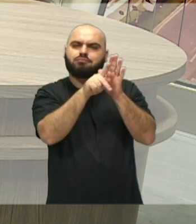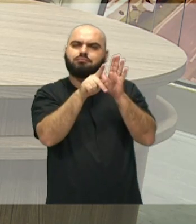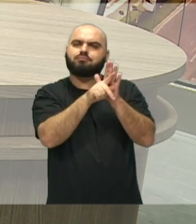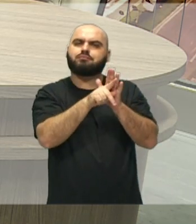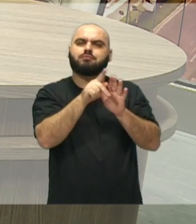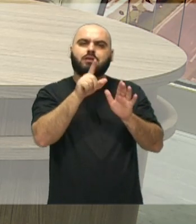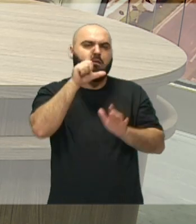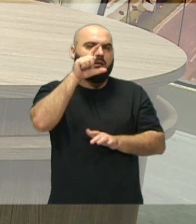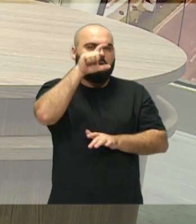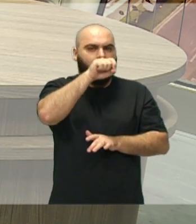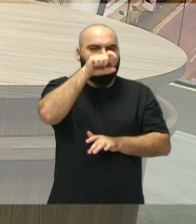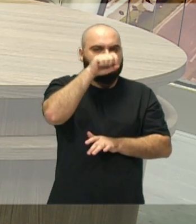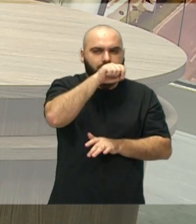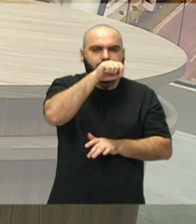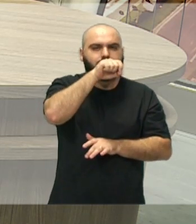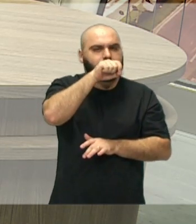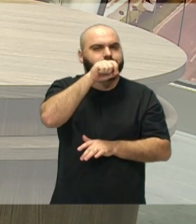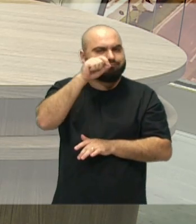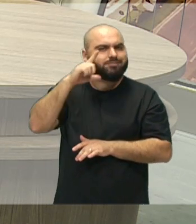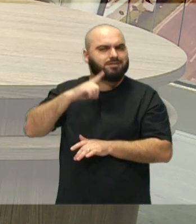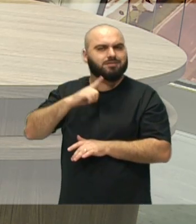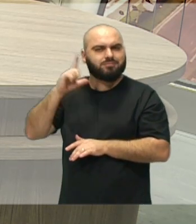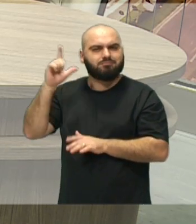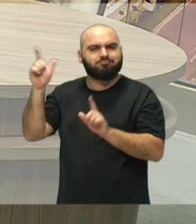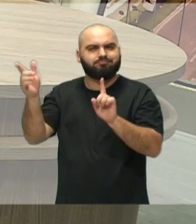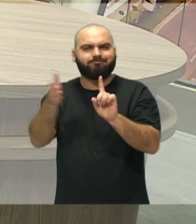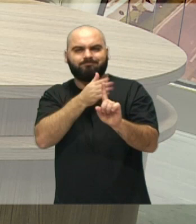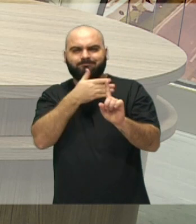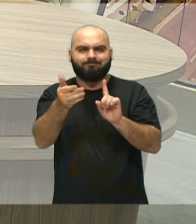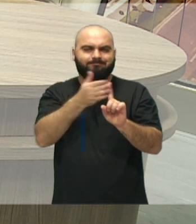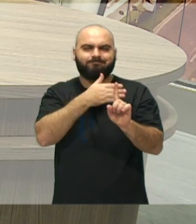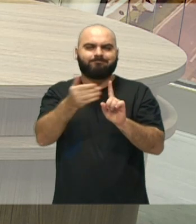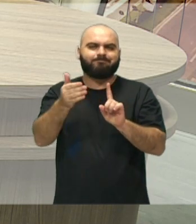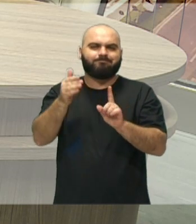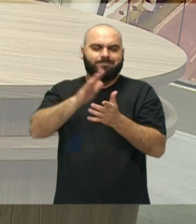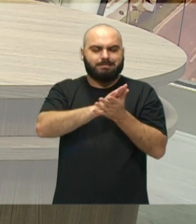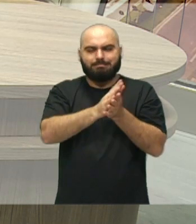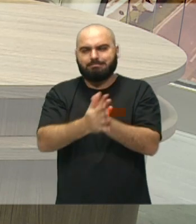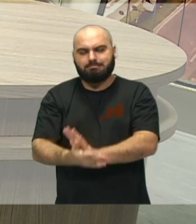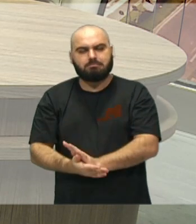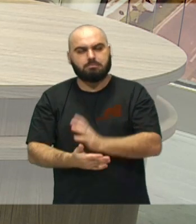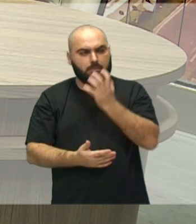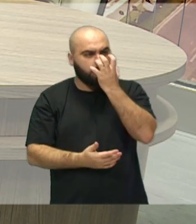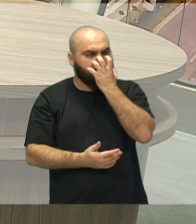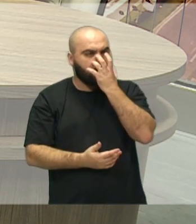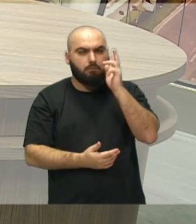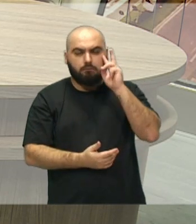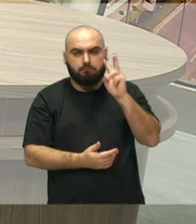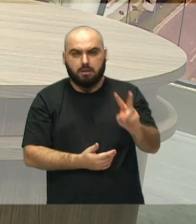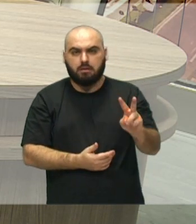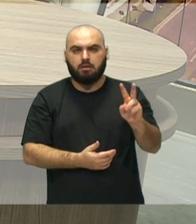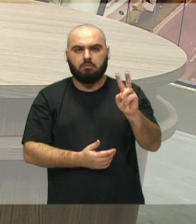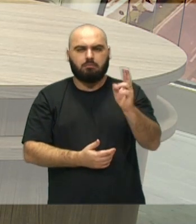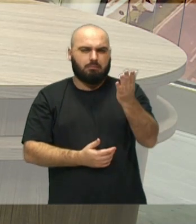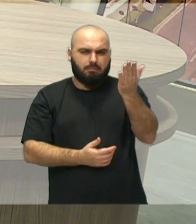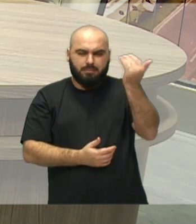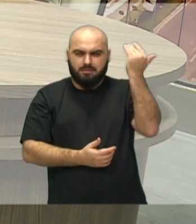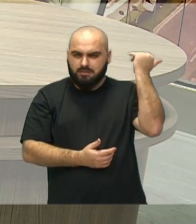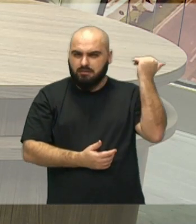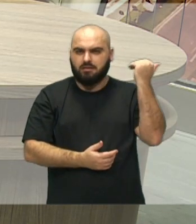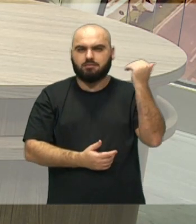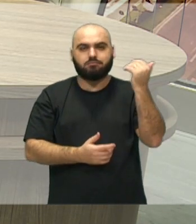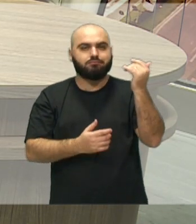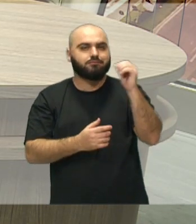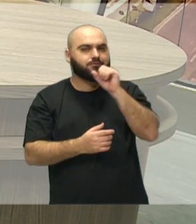silvestres vítimas de maus tratos, animais que eu vi lá na ONG, onde era antes, na antiga sede,